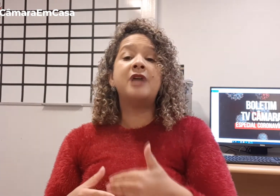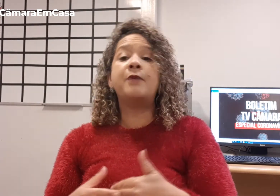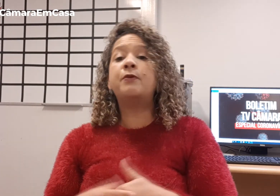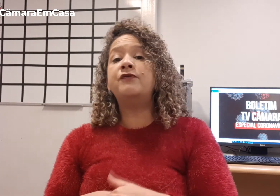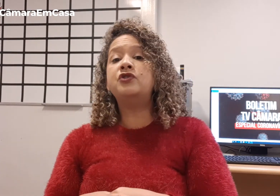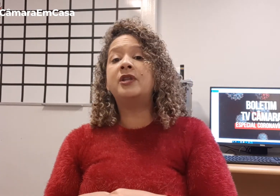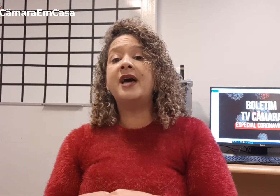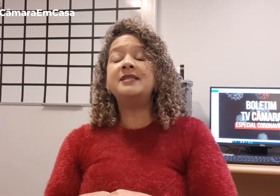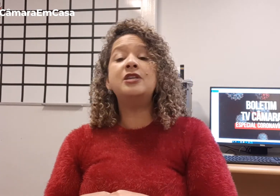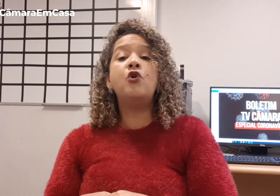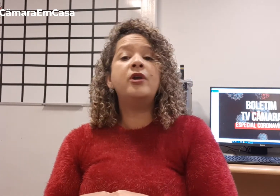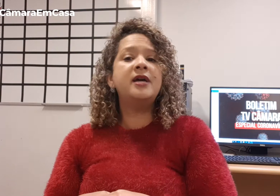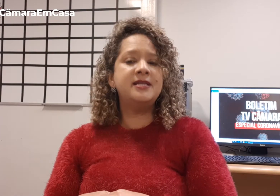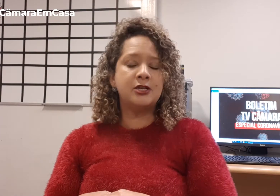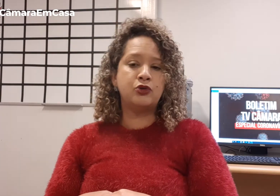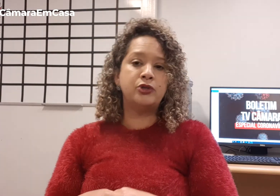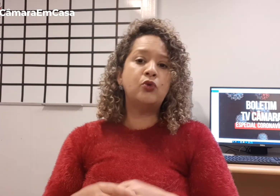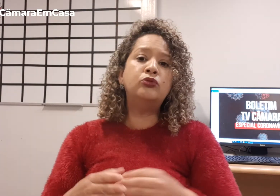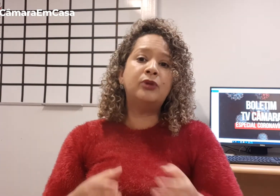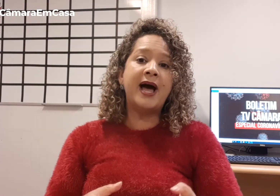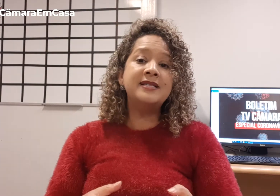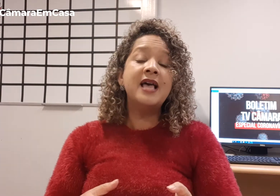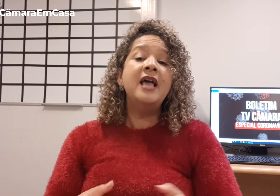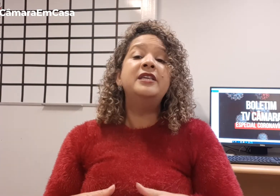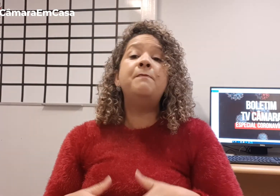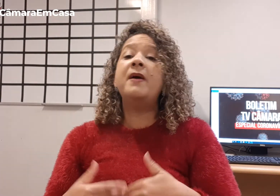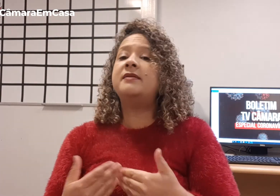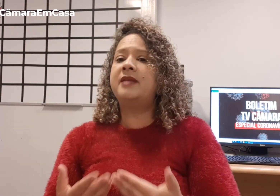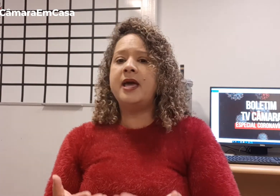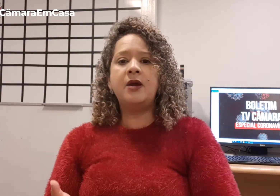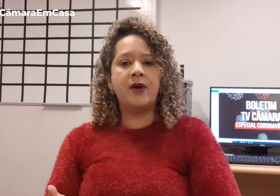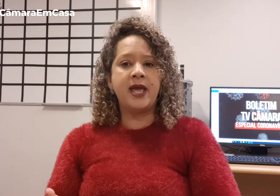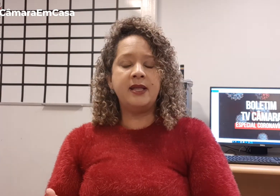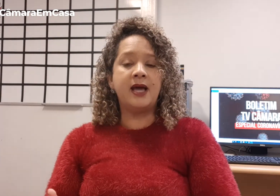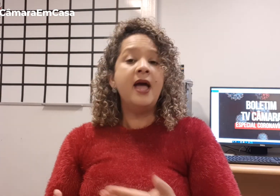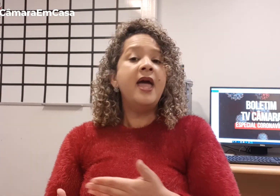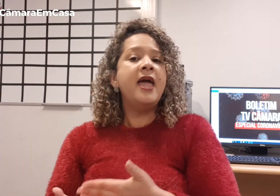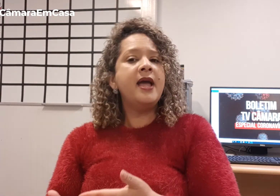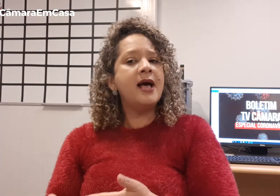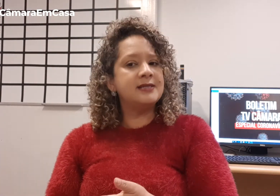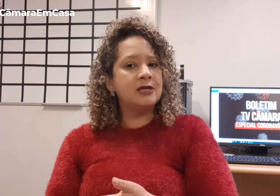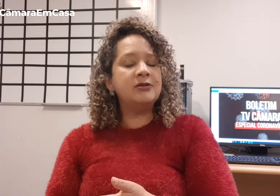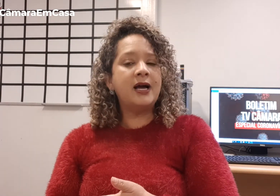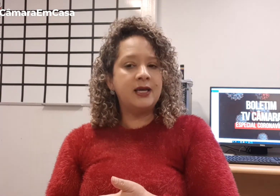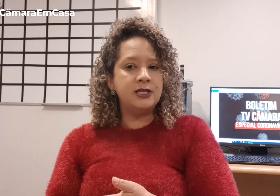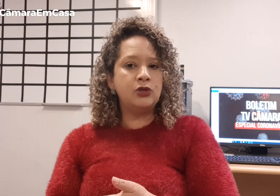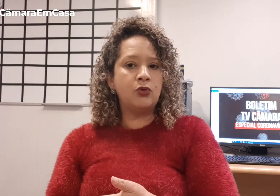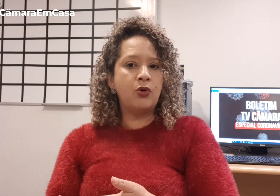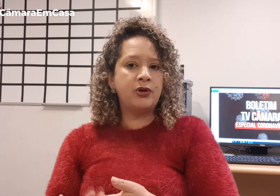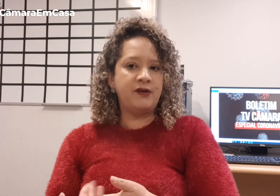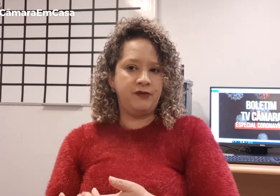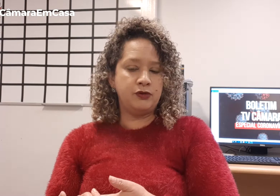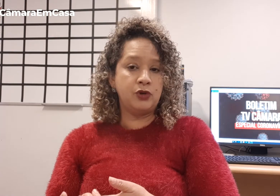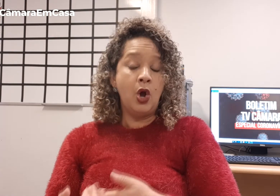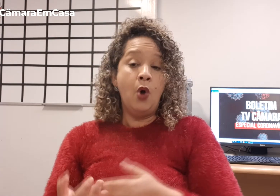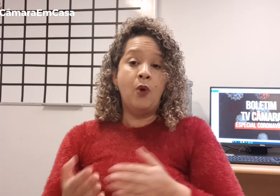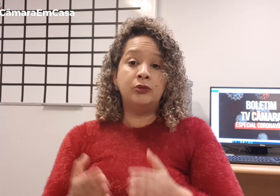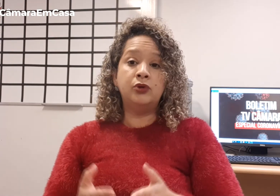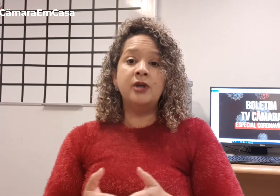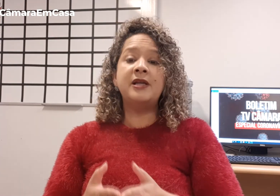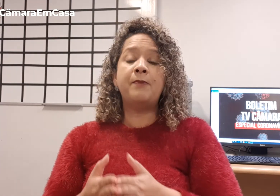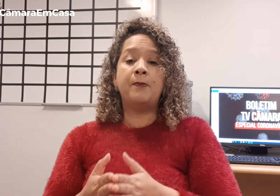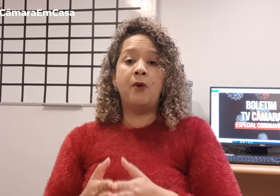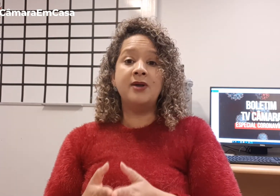é ajudar profissionais e organizações culturais que perderam renda em razão da crise do coronavírus.